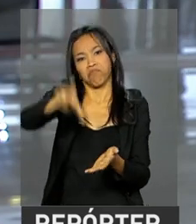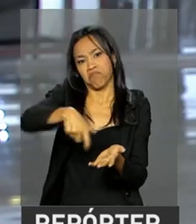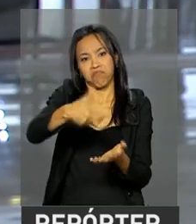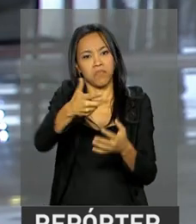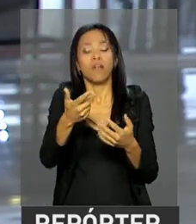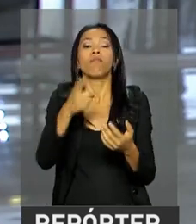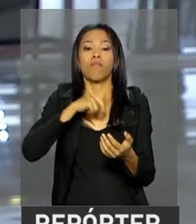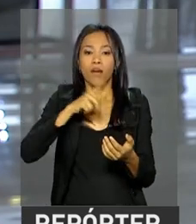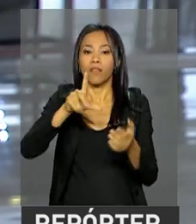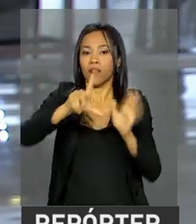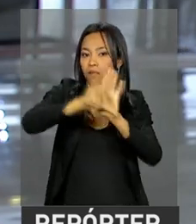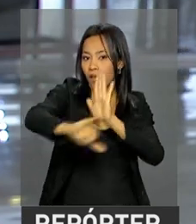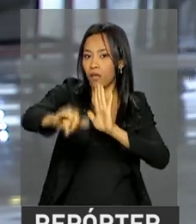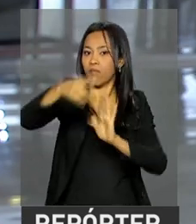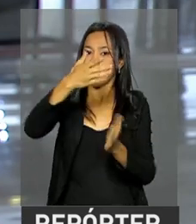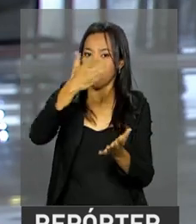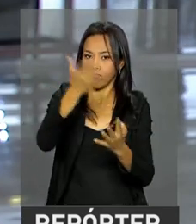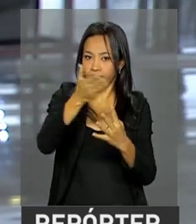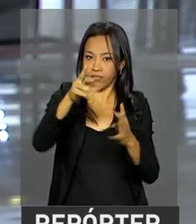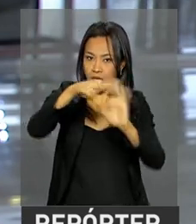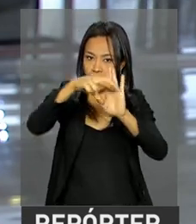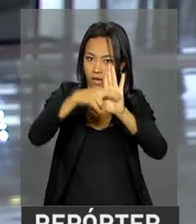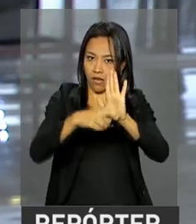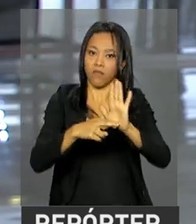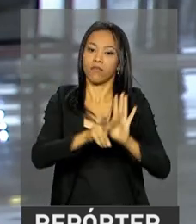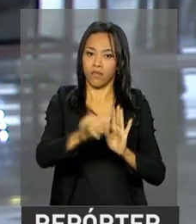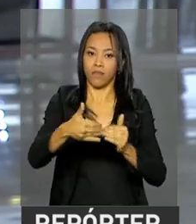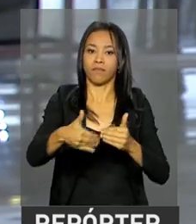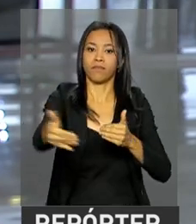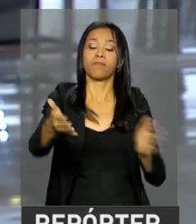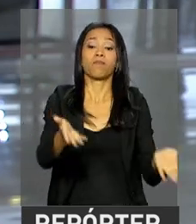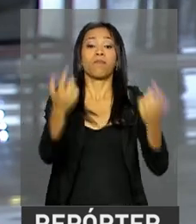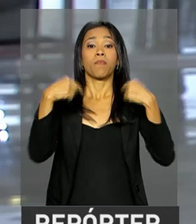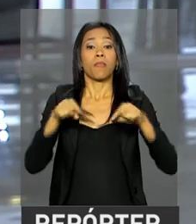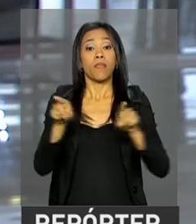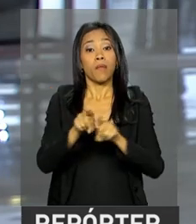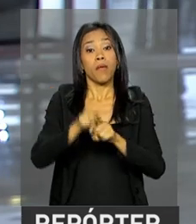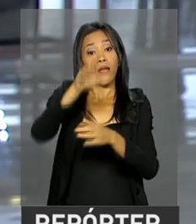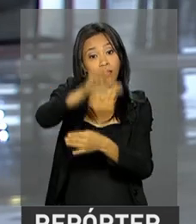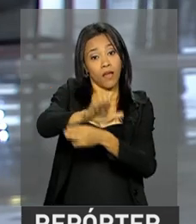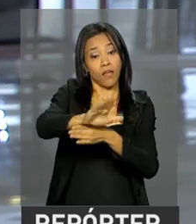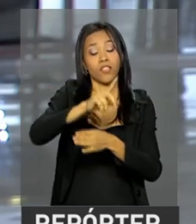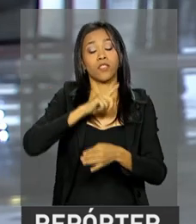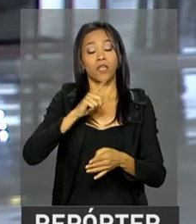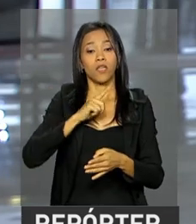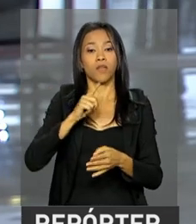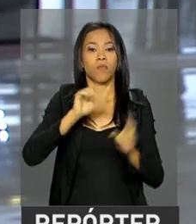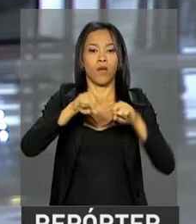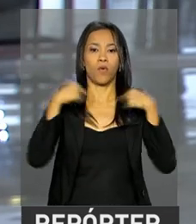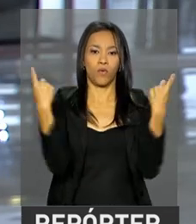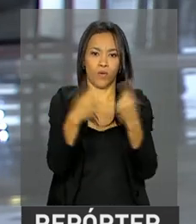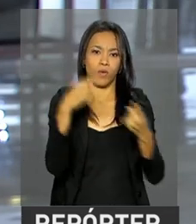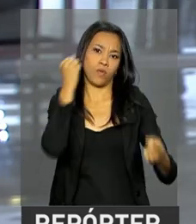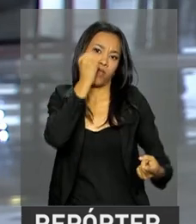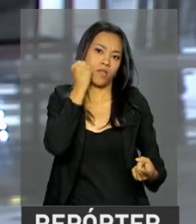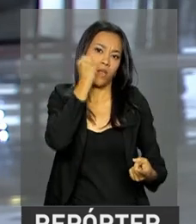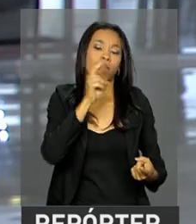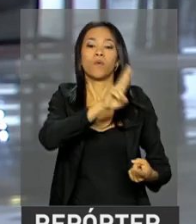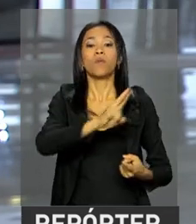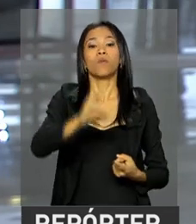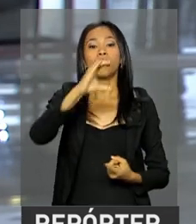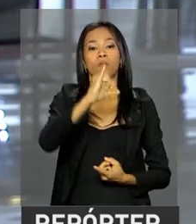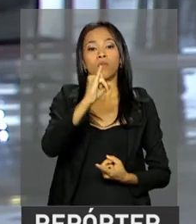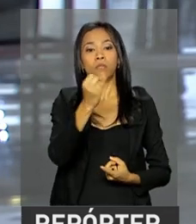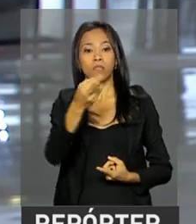agenda do presidente Michel Temer na parte da tarde ele recebe se reúne com o senador Ciro Nogueira aqui no Palácio do